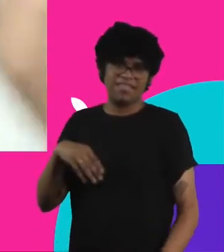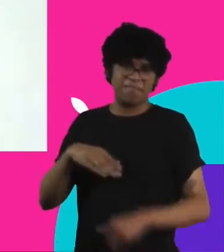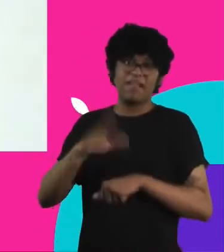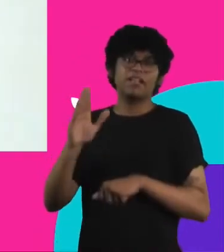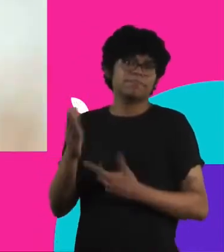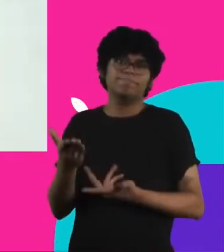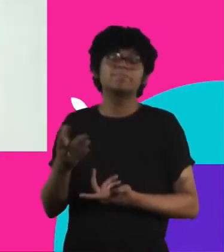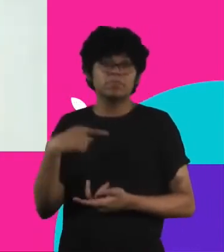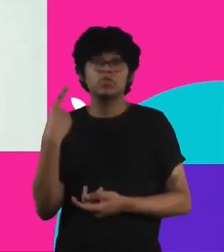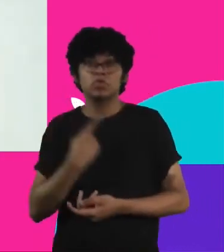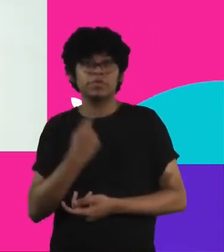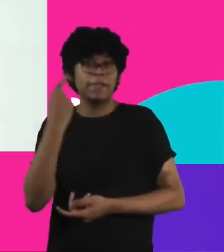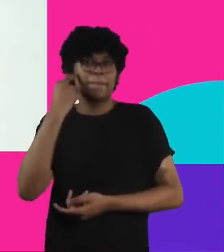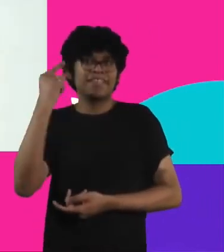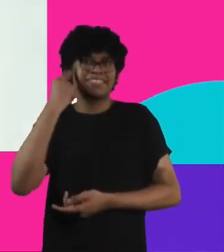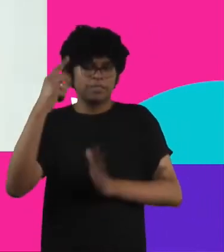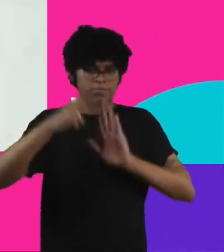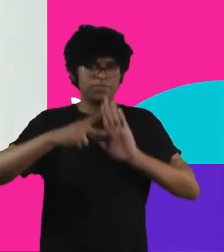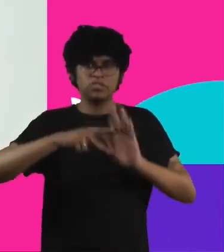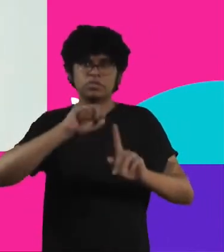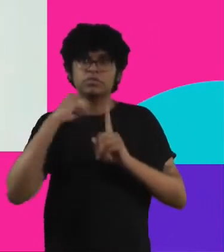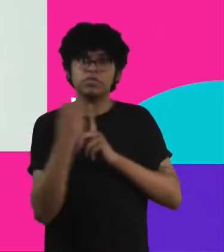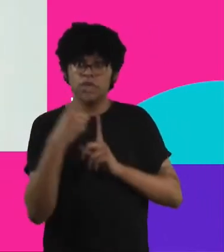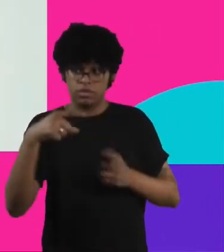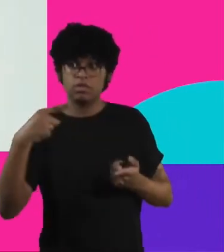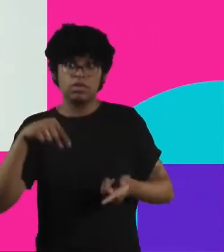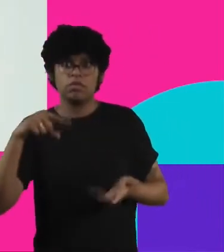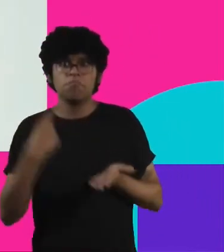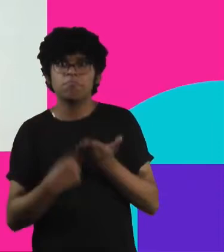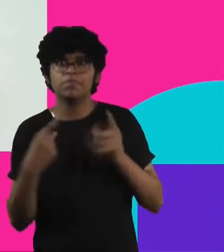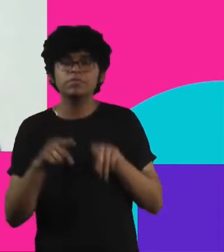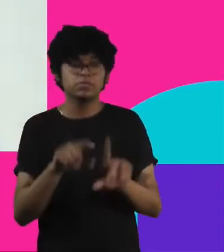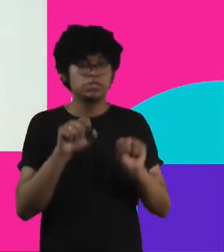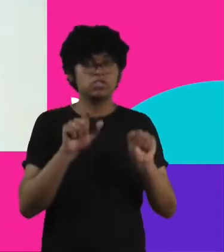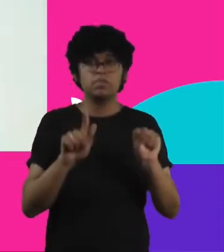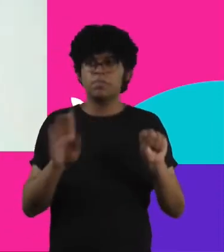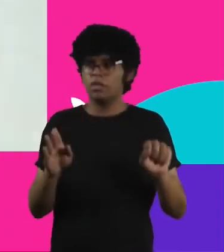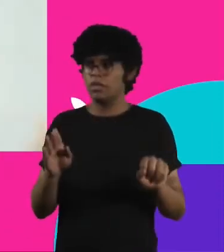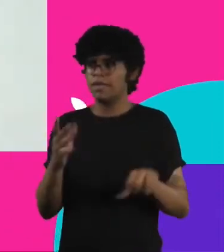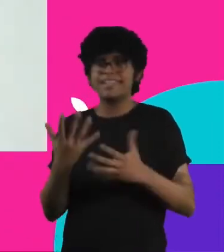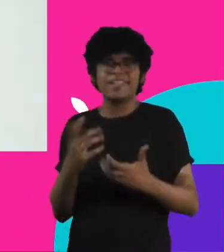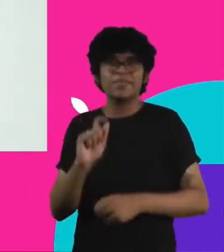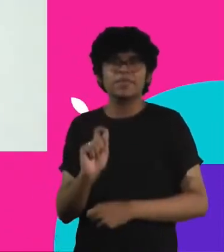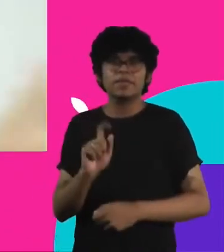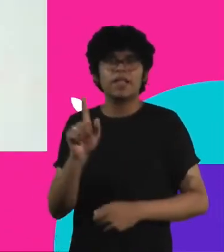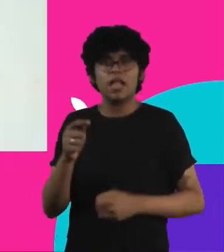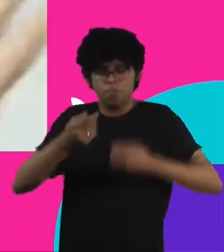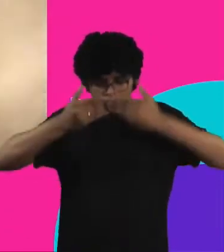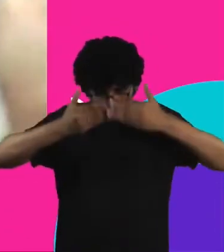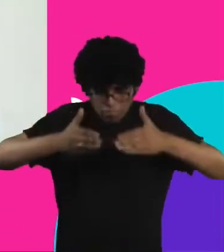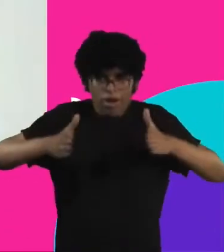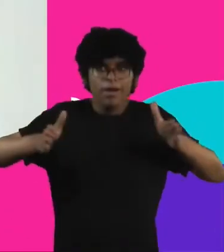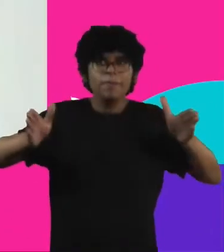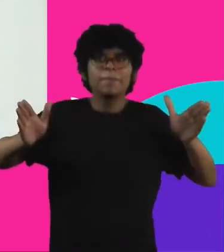sociais, inclusive aqui na parceria com o pessoal do Social Good, a gente procura sempre inserir esse espectro mais amplo.